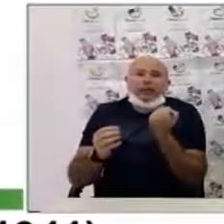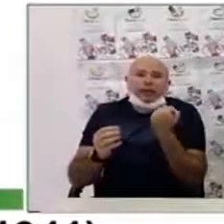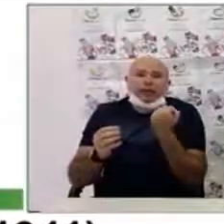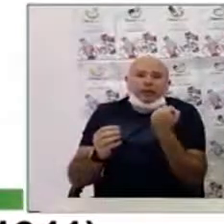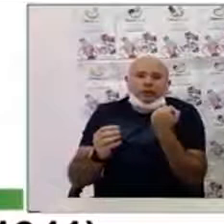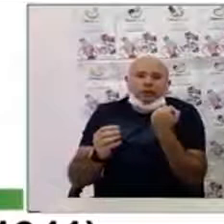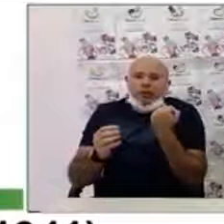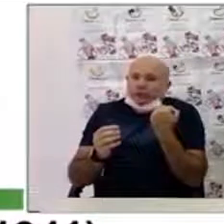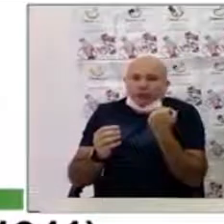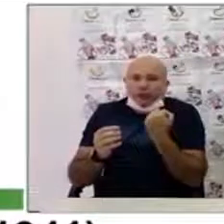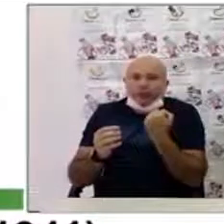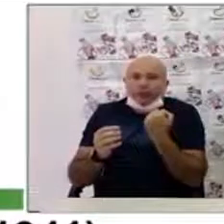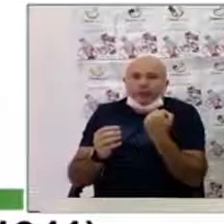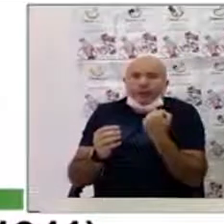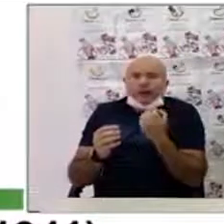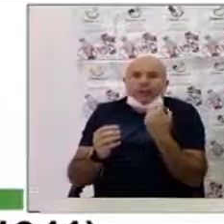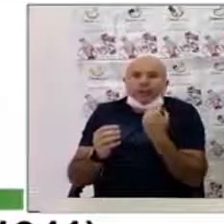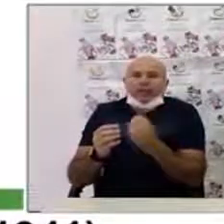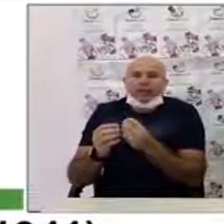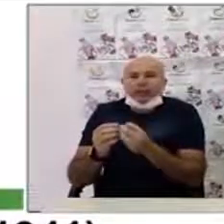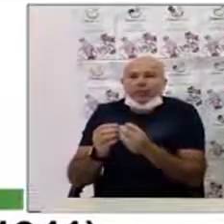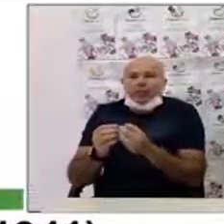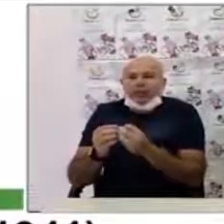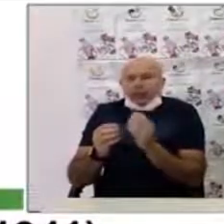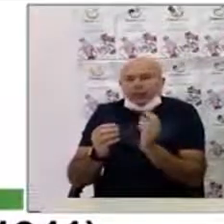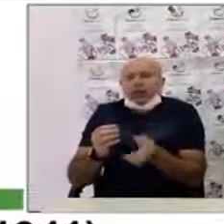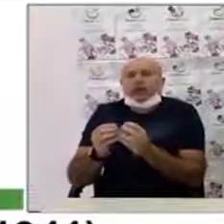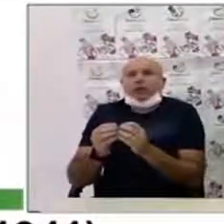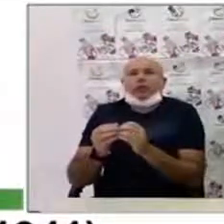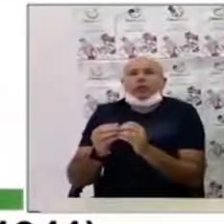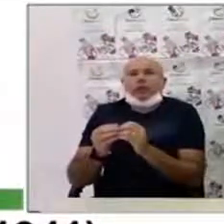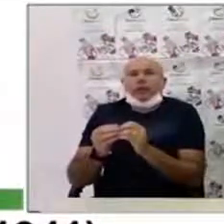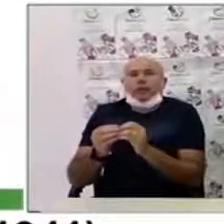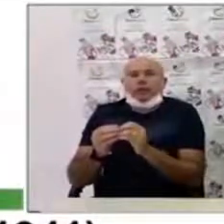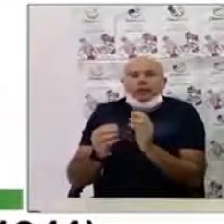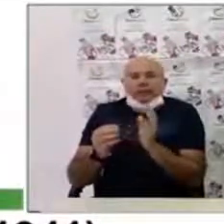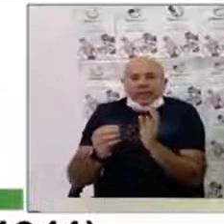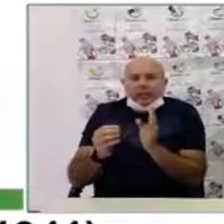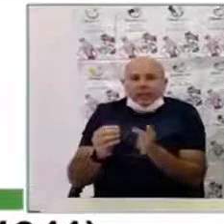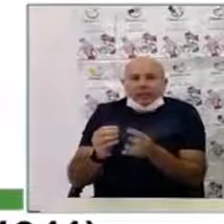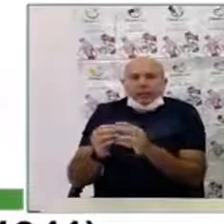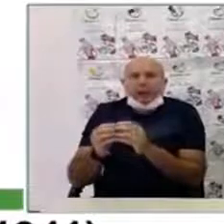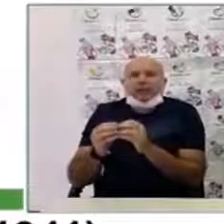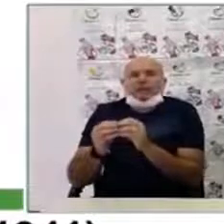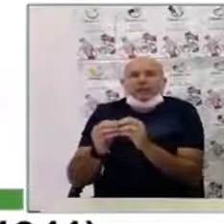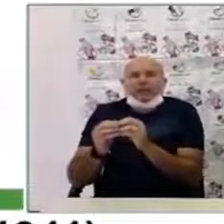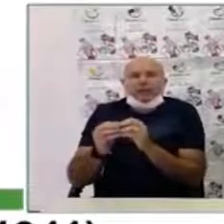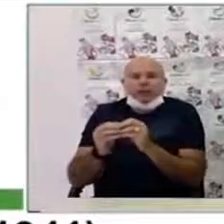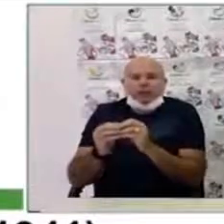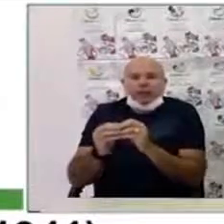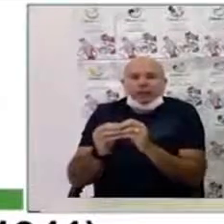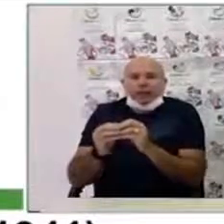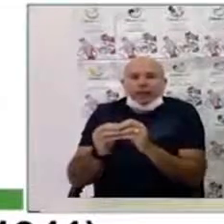no modelo atômico de Thomson. Não foi. A primeira ideia de núcleo saiu no modelo atômico de Rutherford, exatamente por conta desse